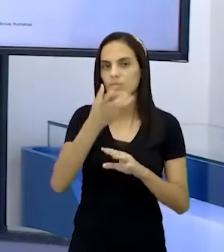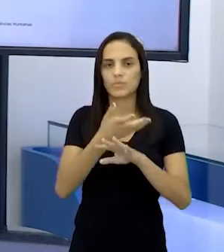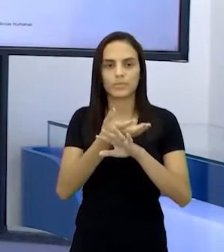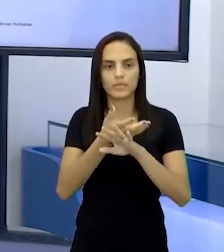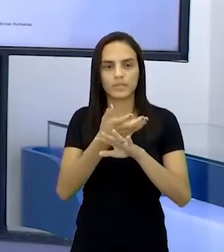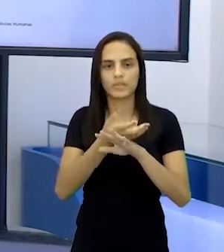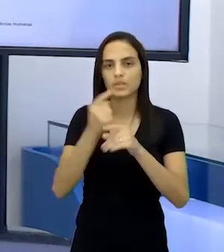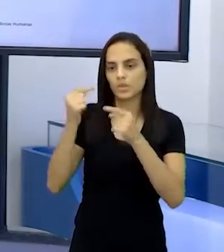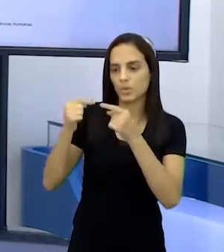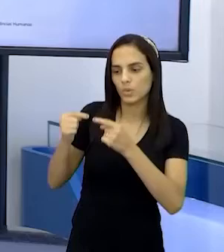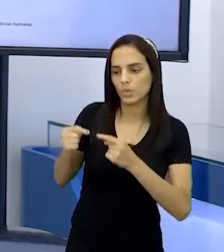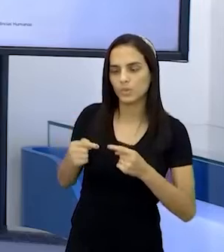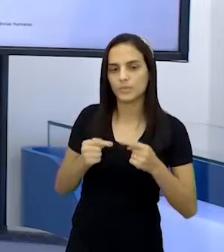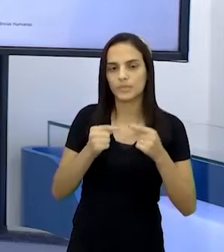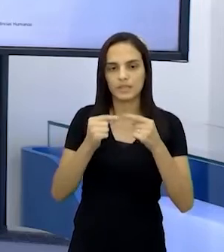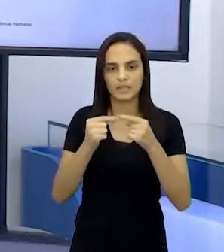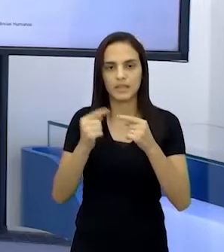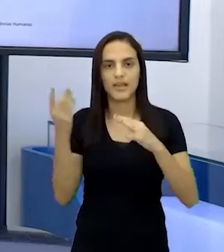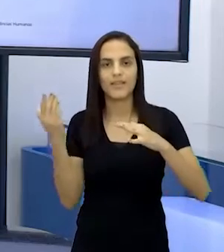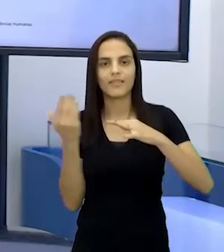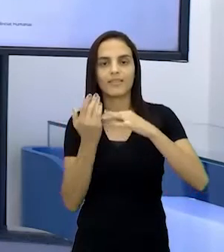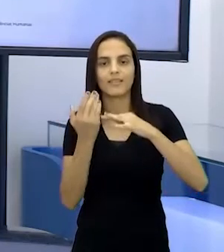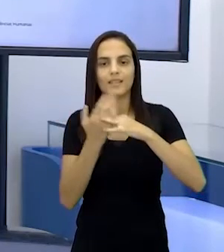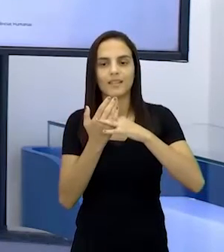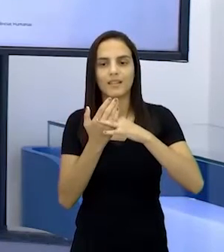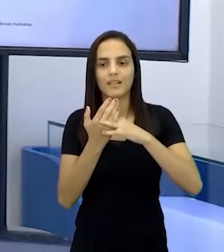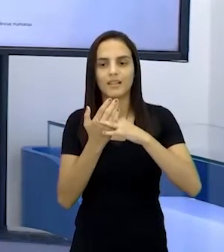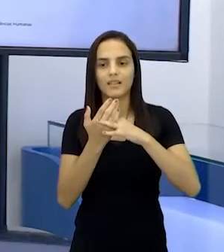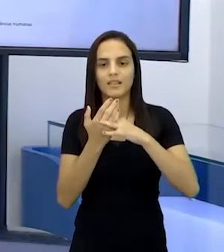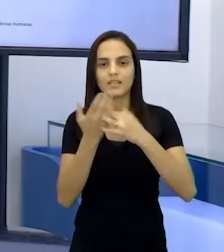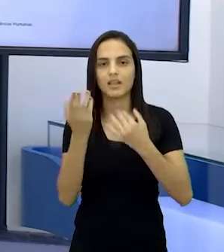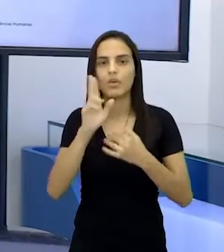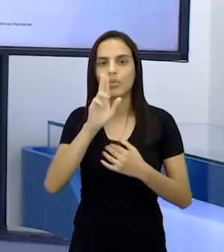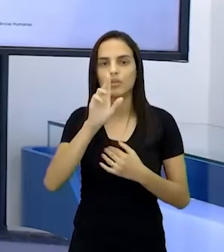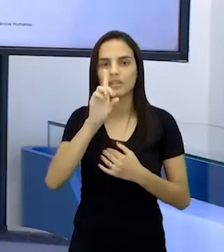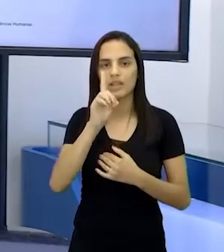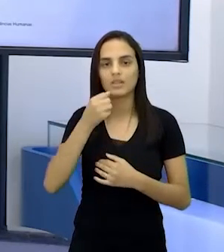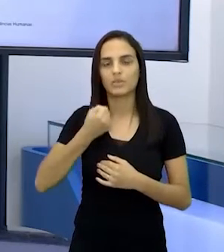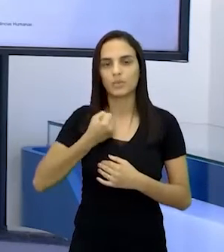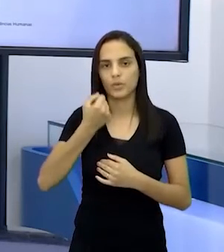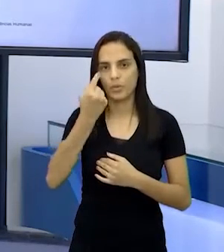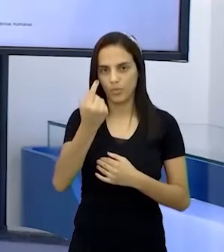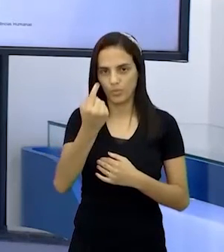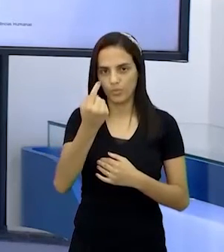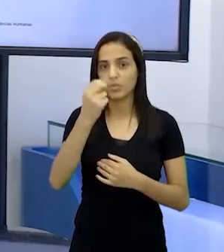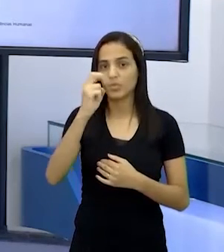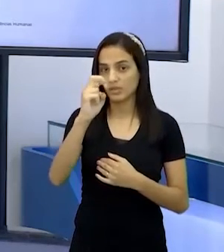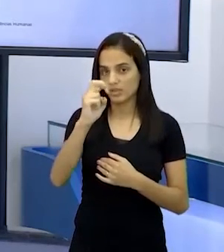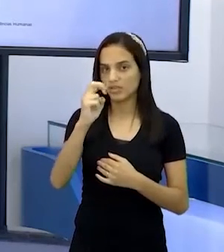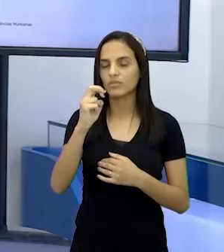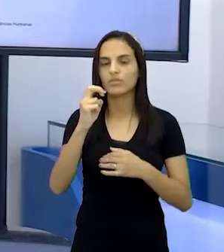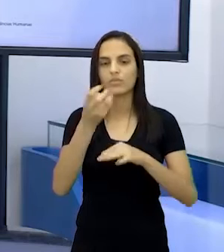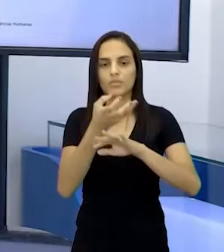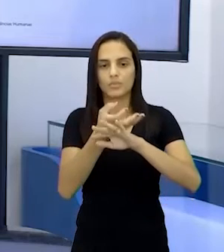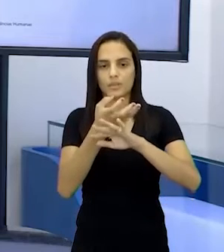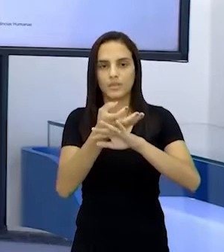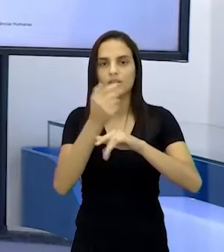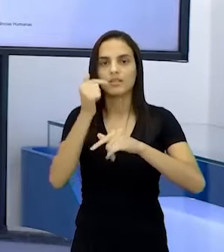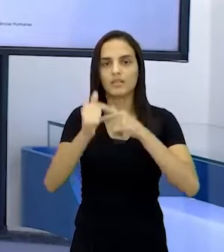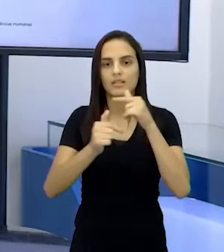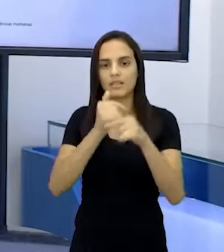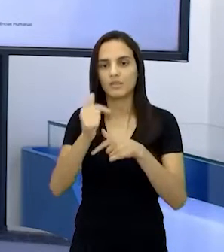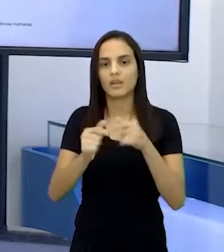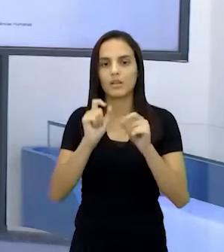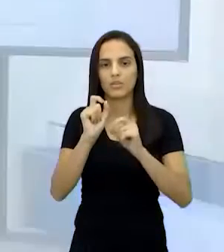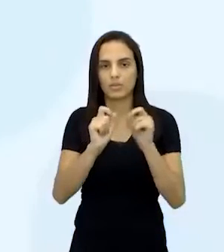irão conversar com vocês de forma integrada na unidade curricular 1. Então, os 5 componentes irão trabalhar